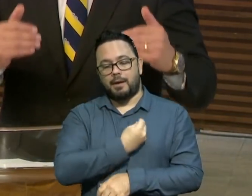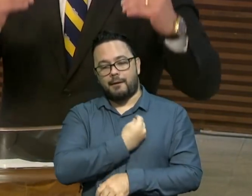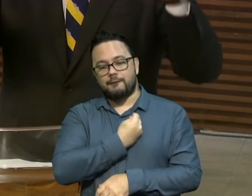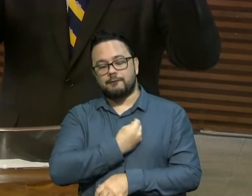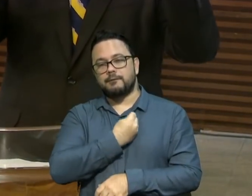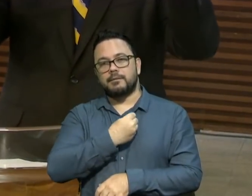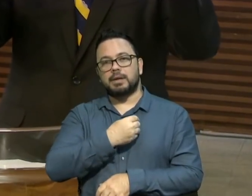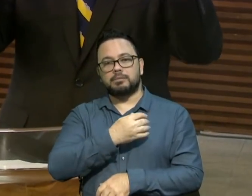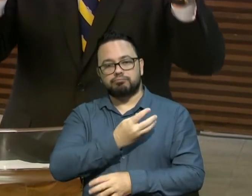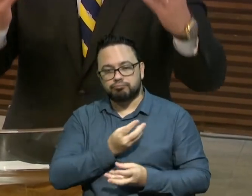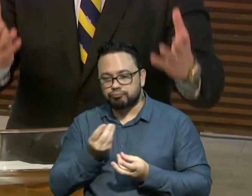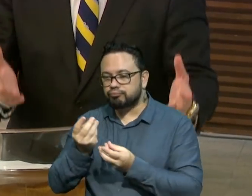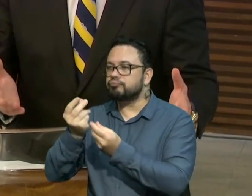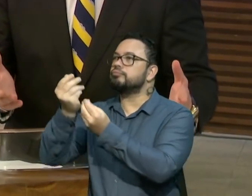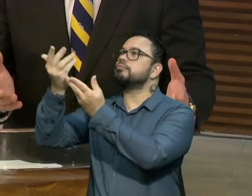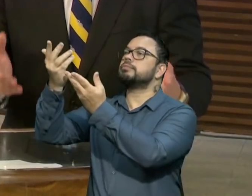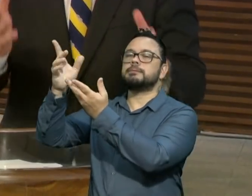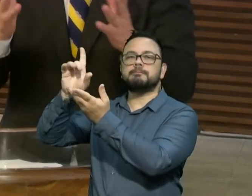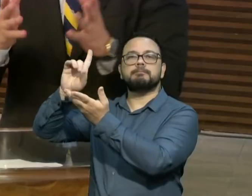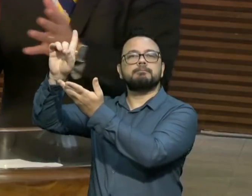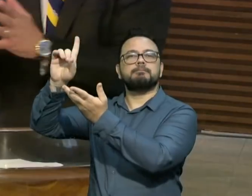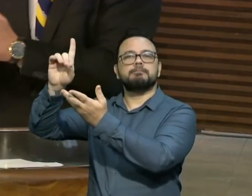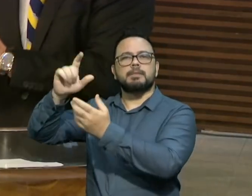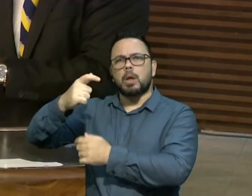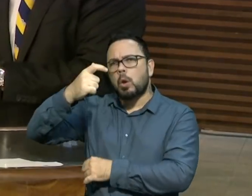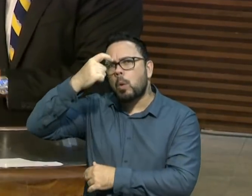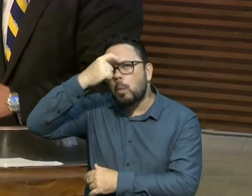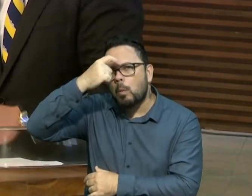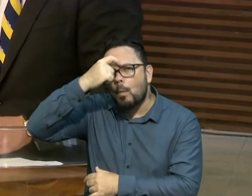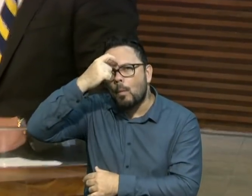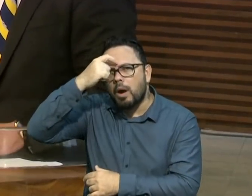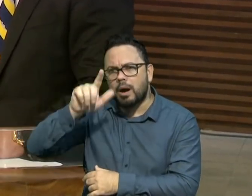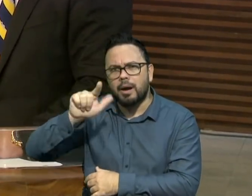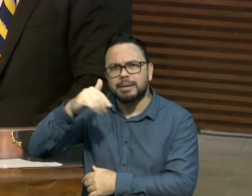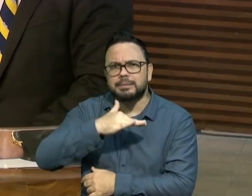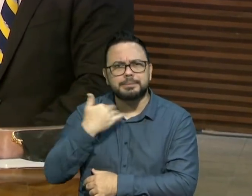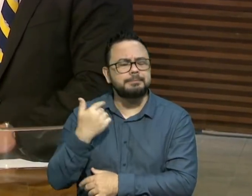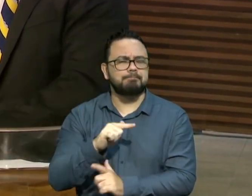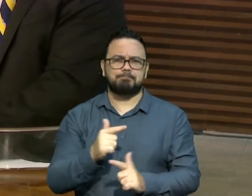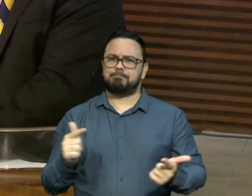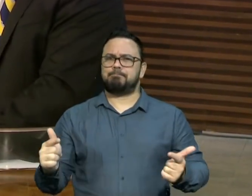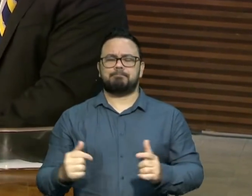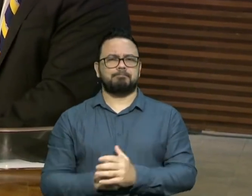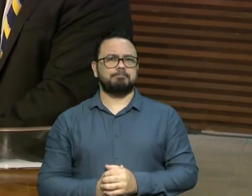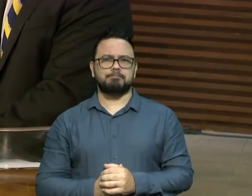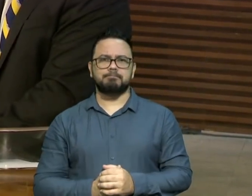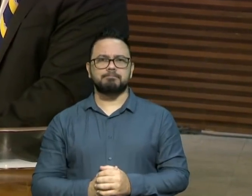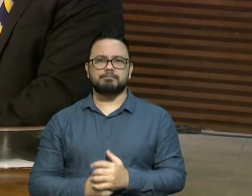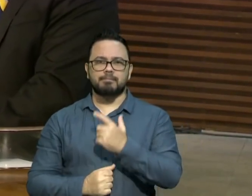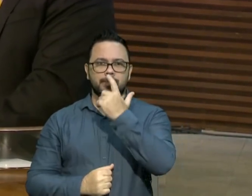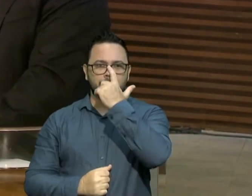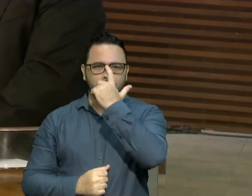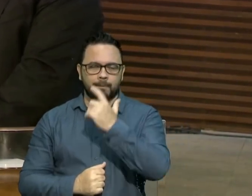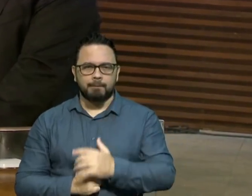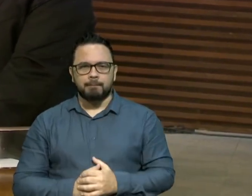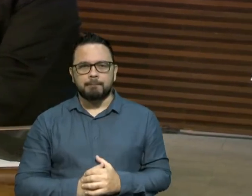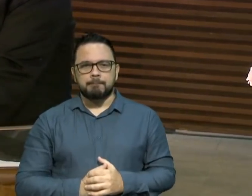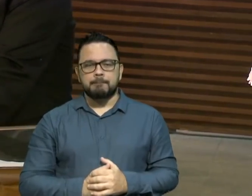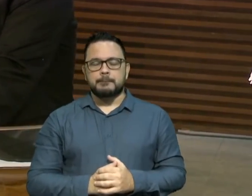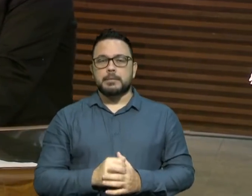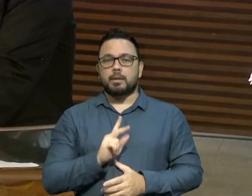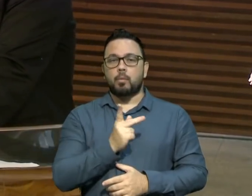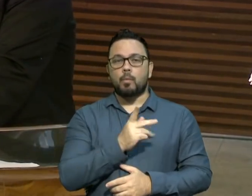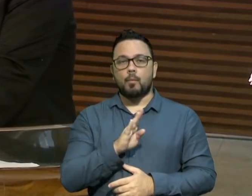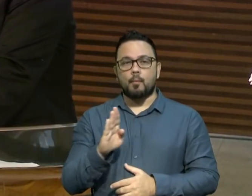não uma entidade consciente não existe consciência após a morte bom então vamos lá no